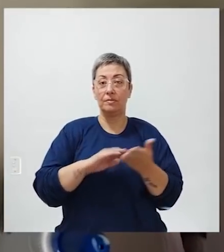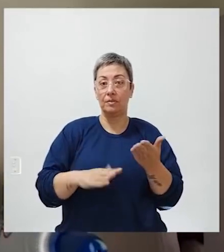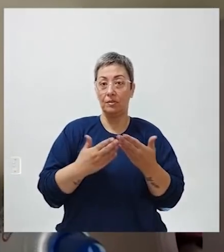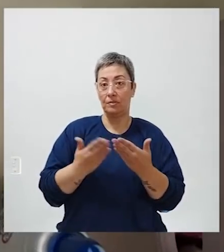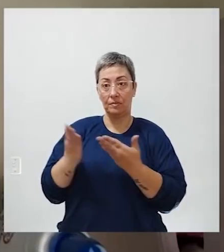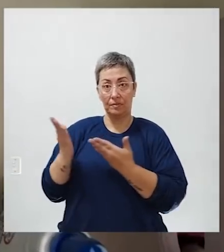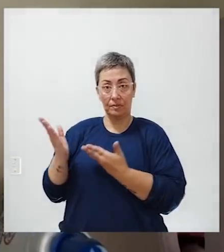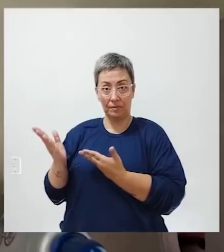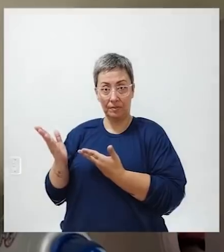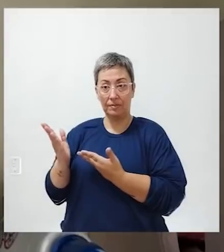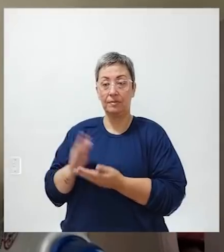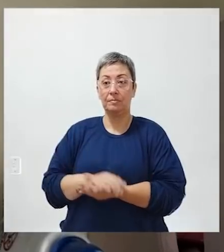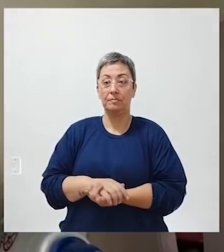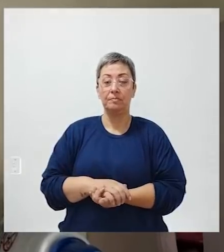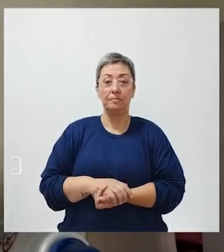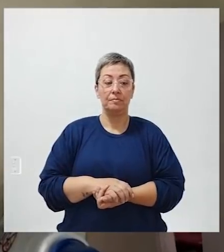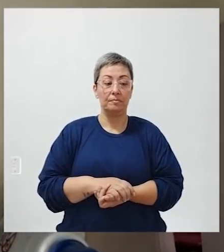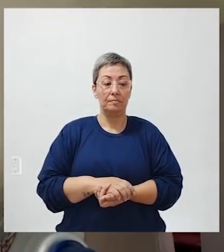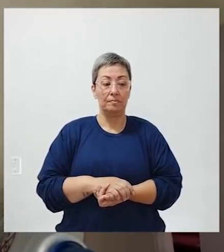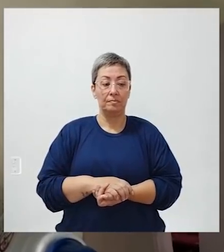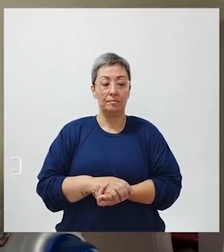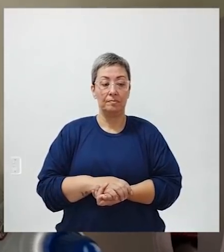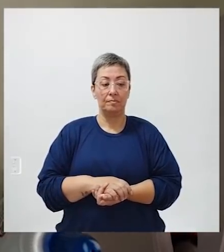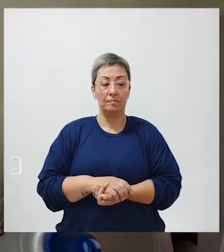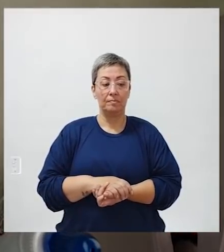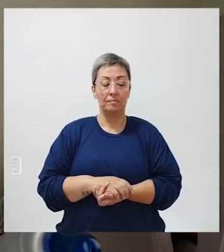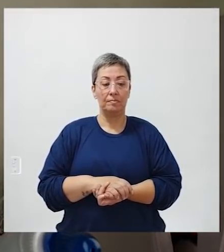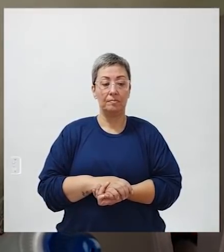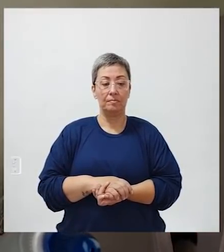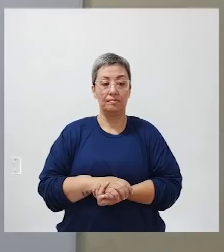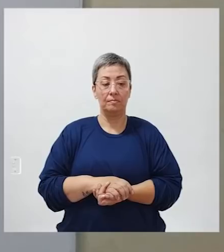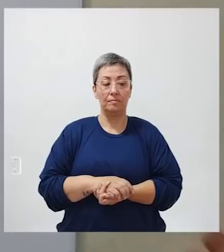atividade ficou assim.